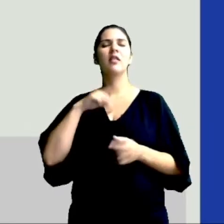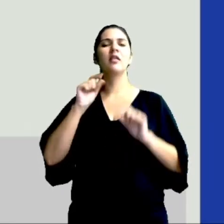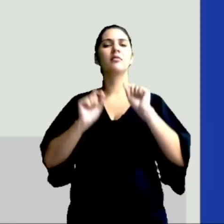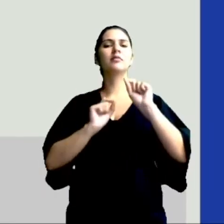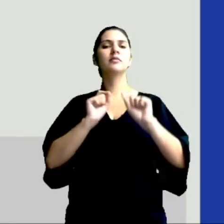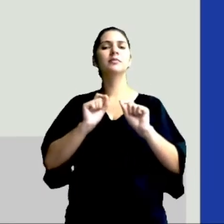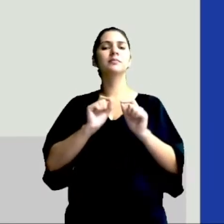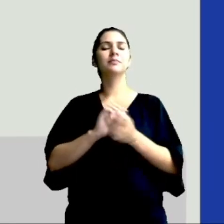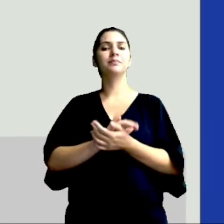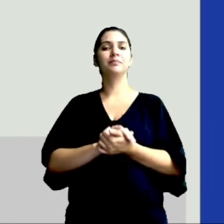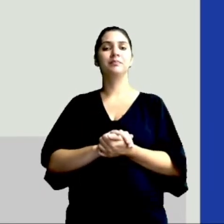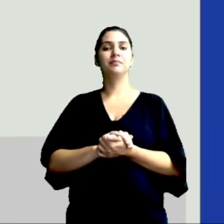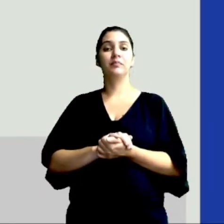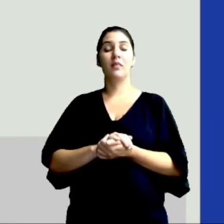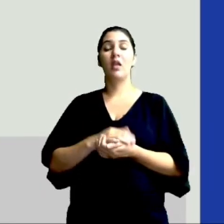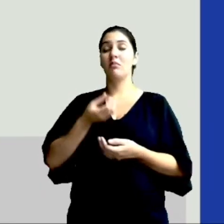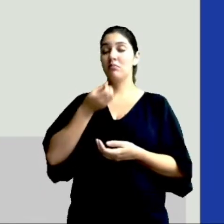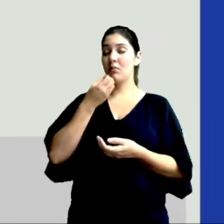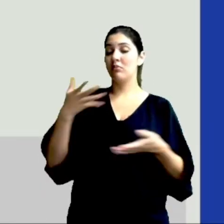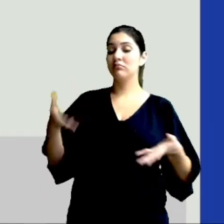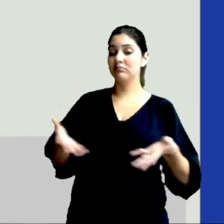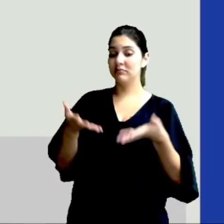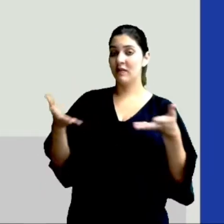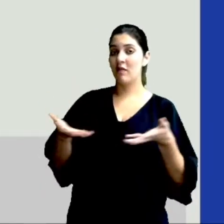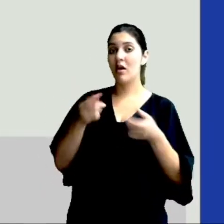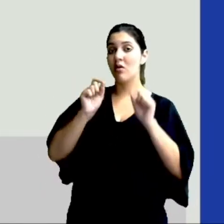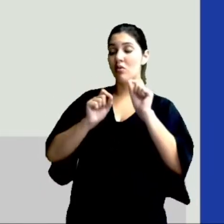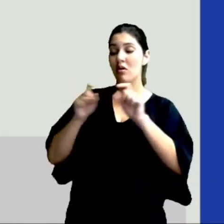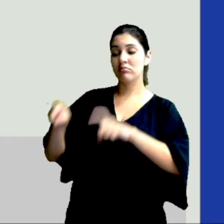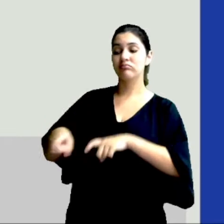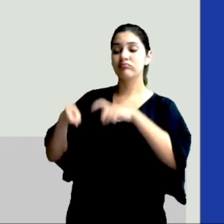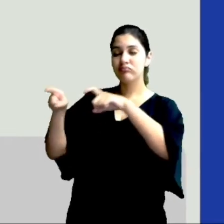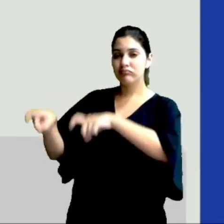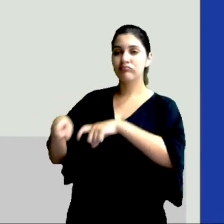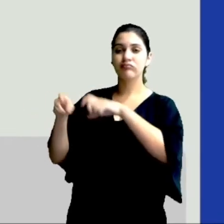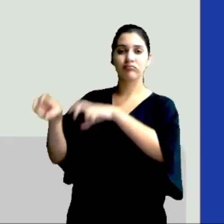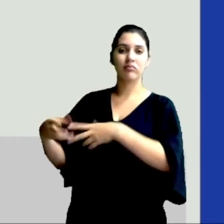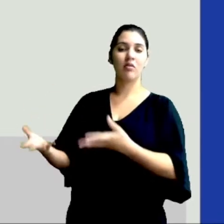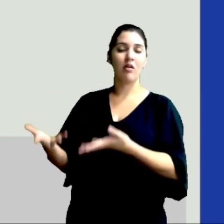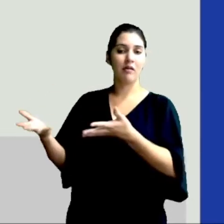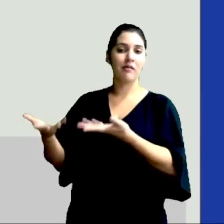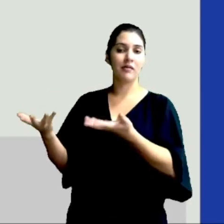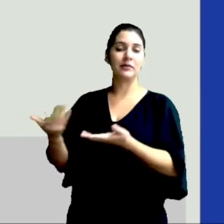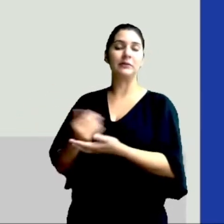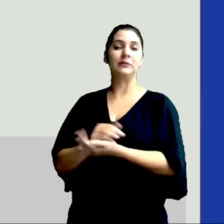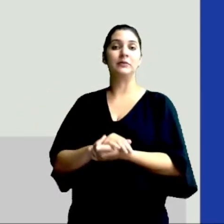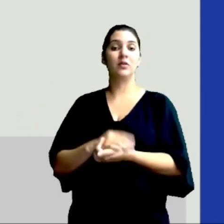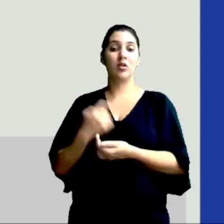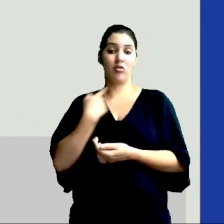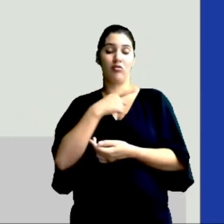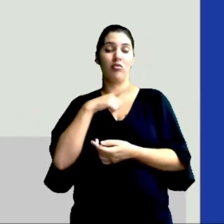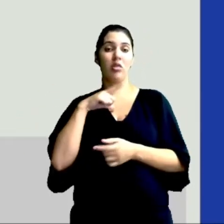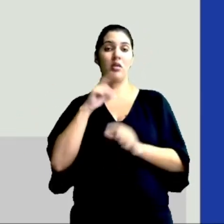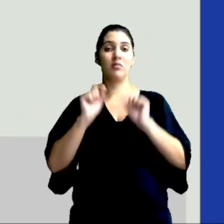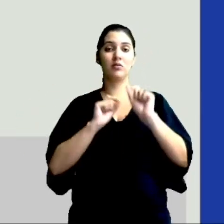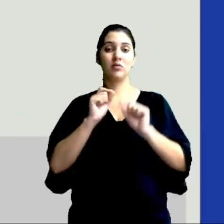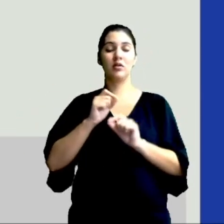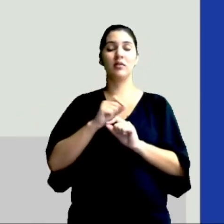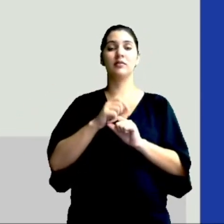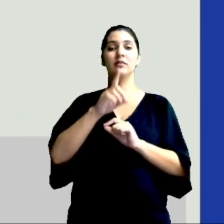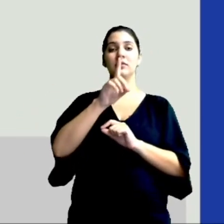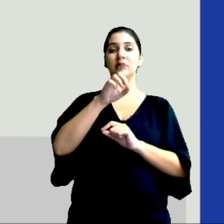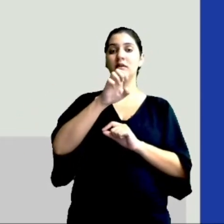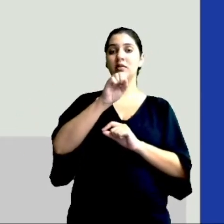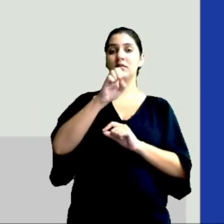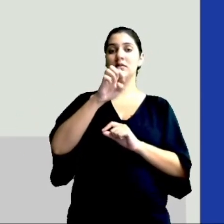ser bem favorável, né, para o cultivo, para a agricultura, né, essas planícies. Então nós temos aí os desertos, os planaltos